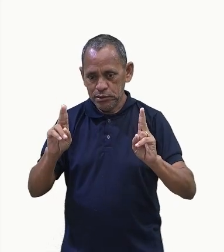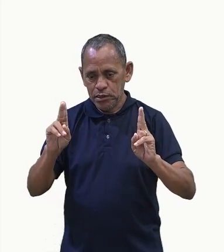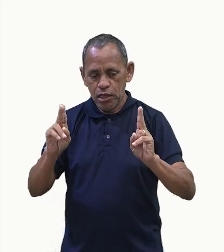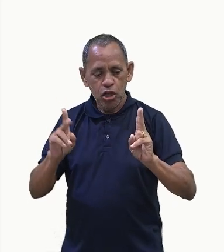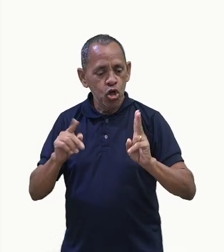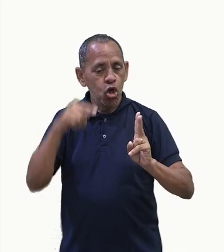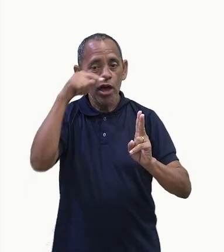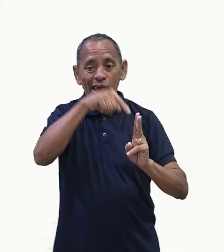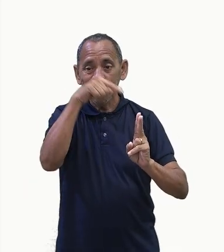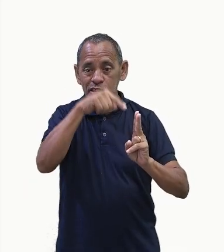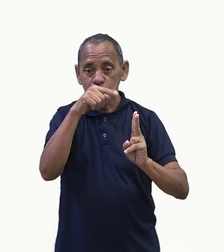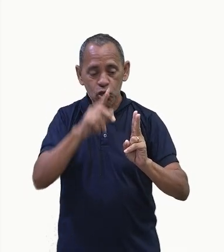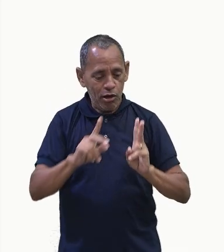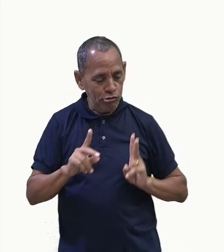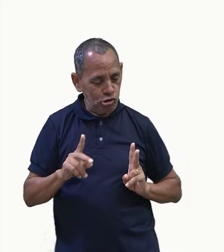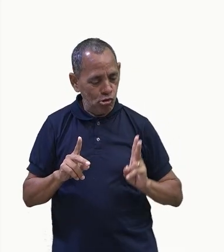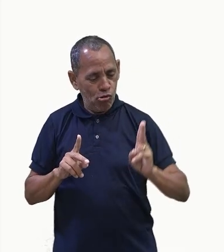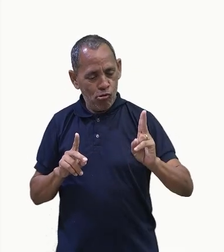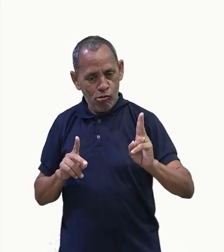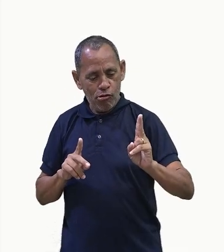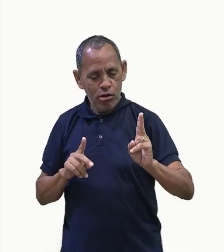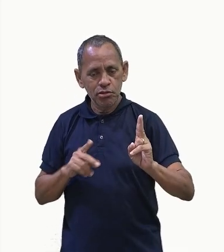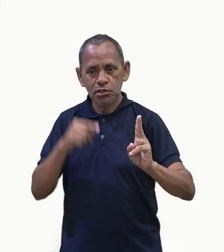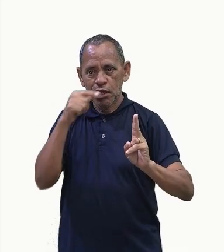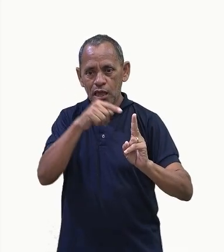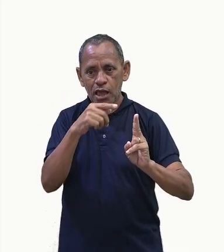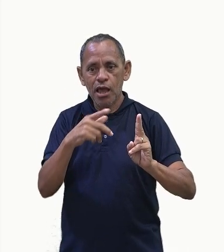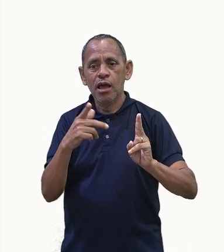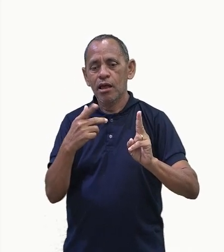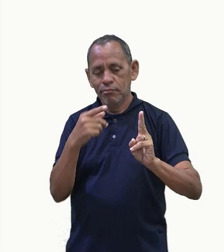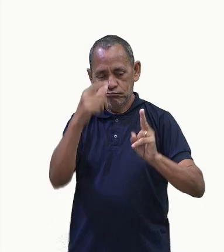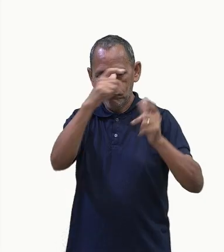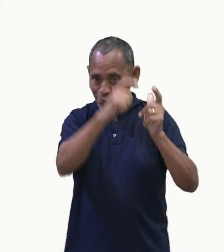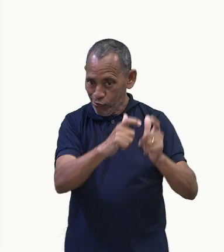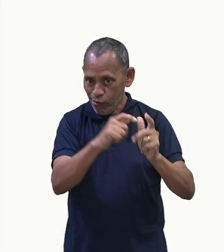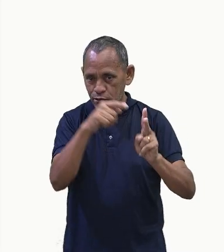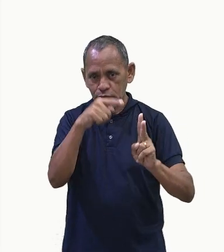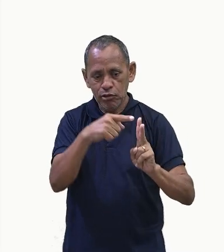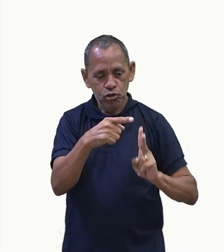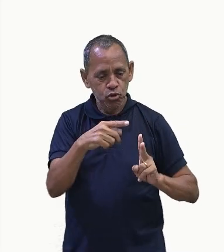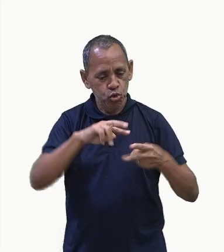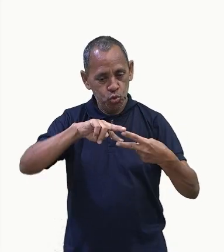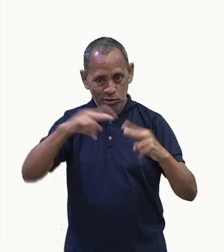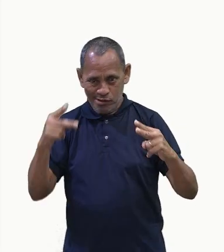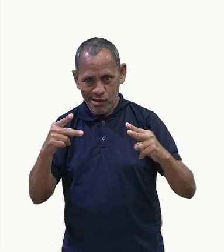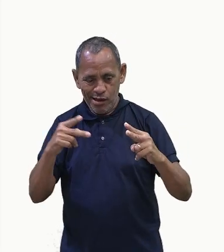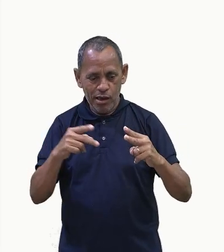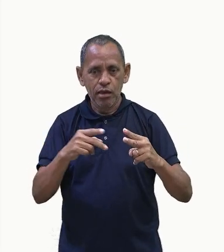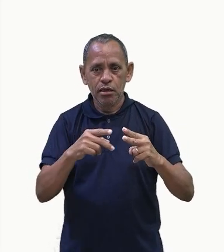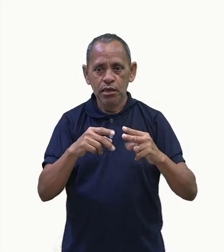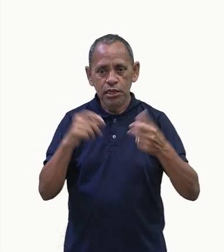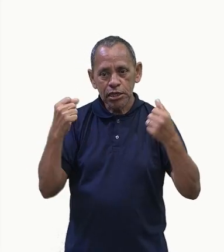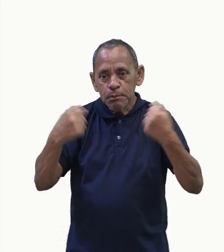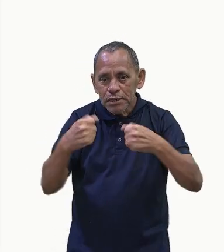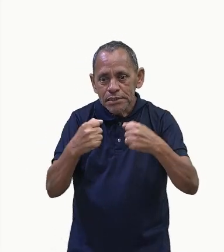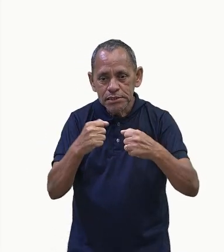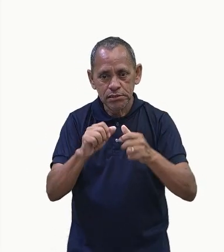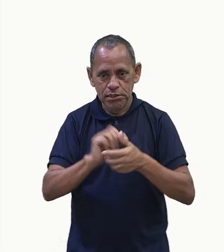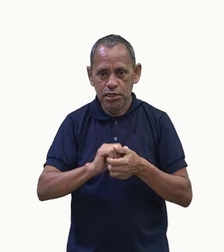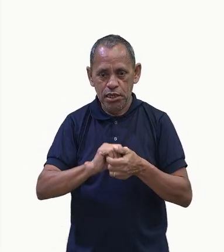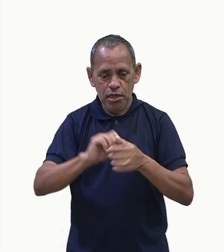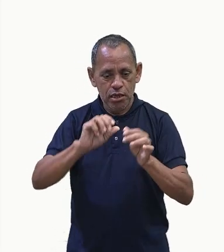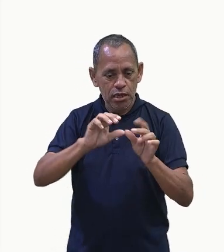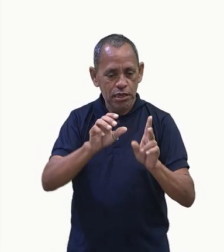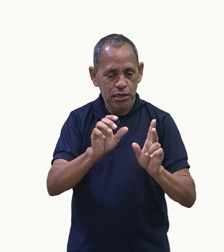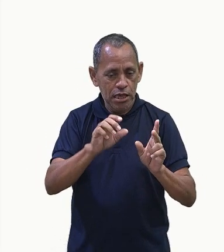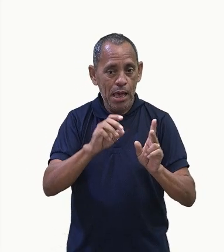aqui, vejam só, de PAN, que é o local lá do nosso DNA, digamos que fosse aqui, em que a gente quer remover